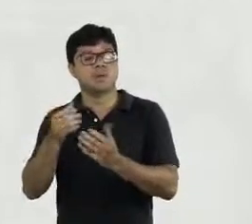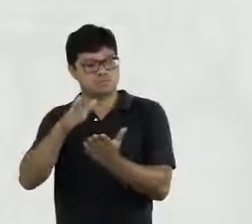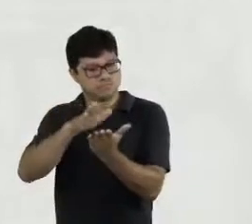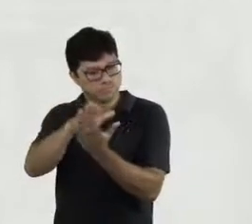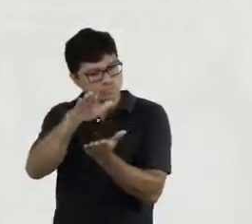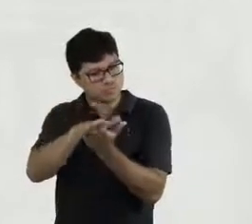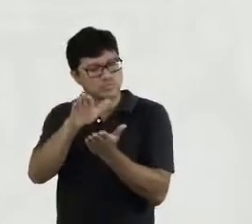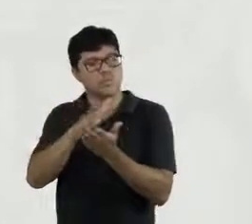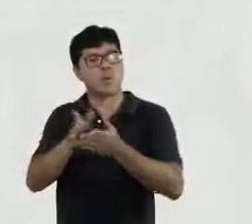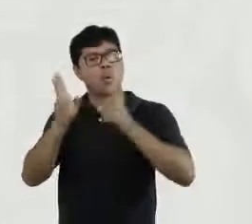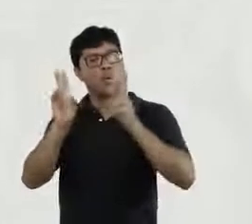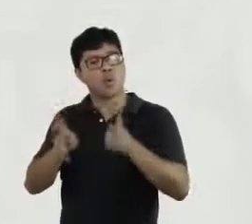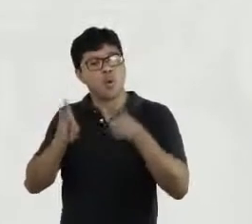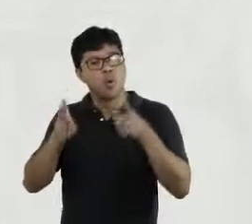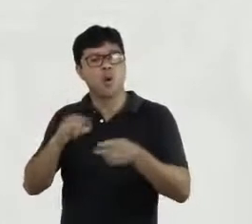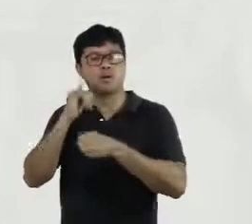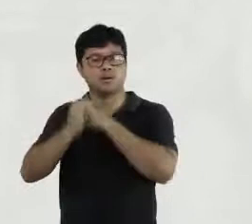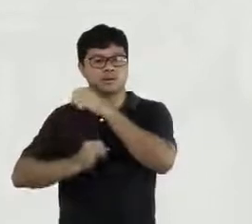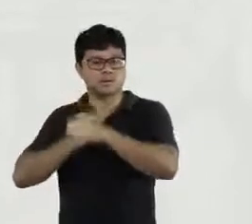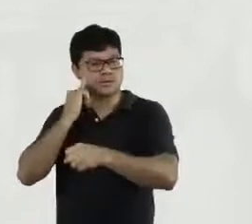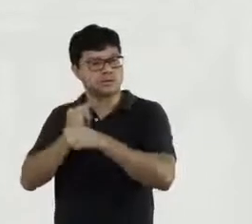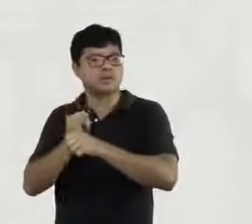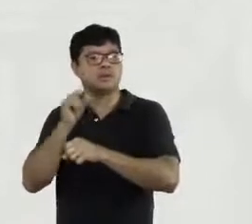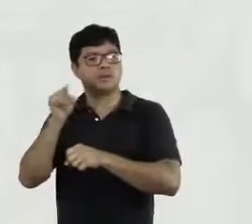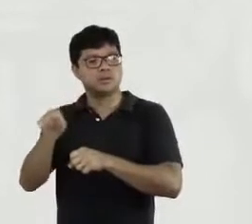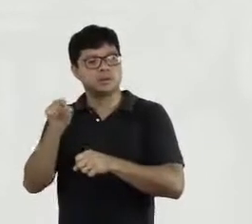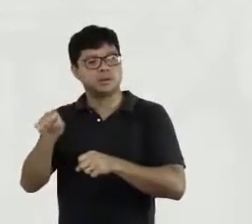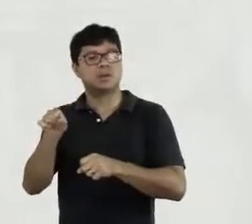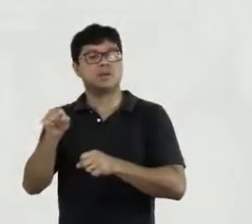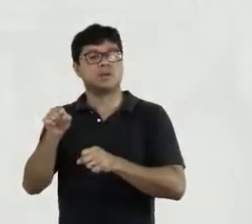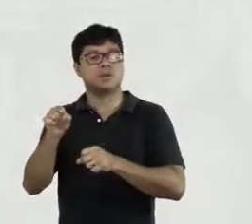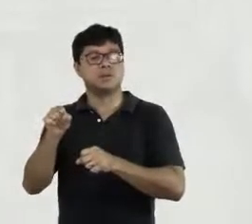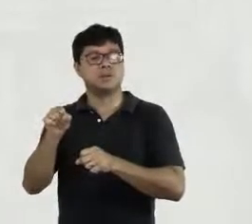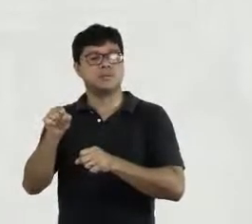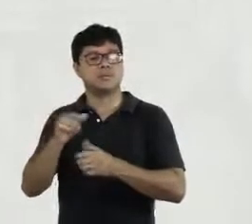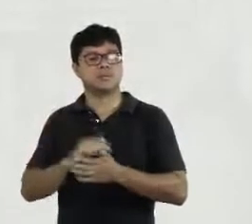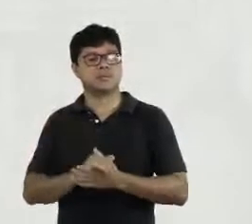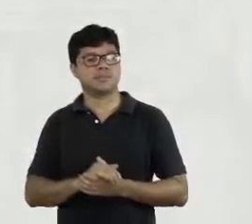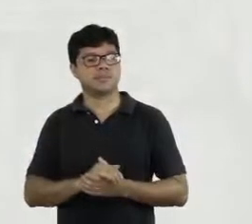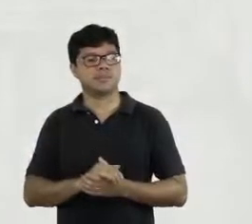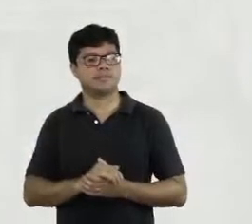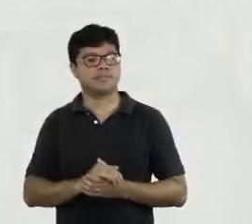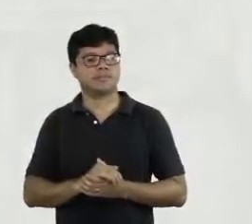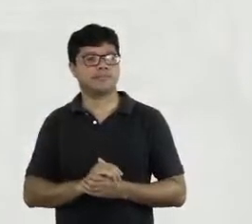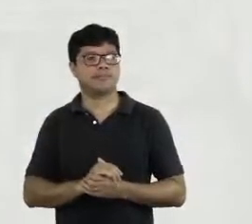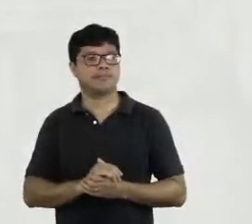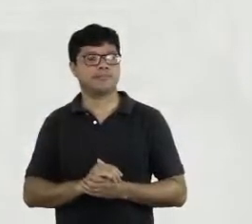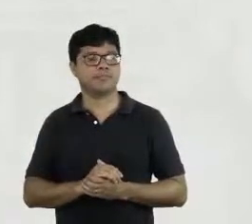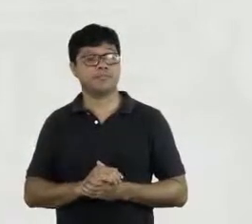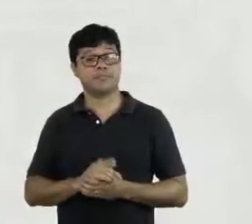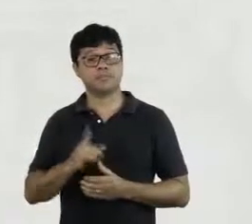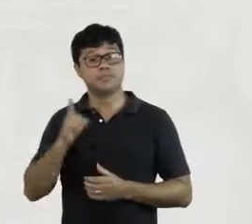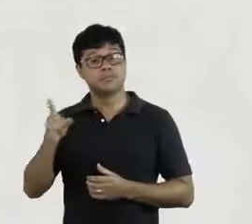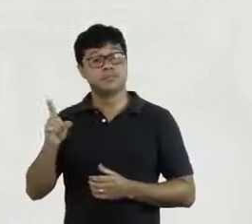publicada e mantida pela International League of Antiquarians e Booksellers. Aí eu fiz uma